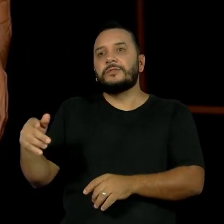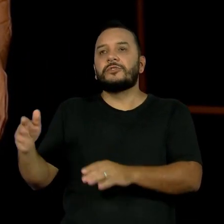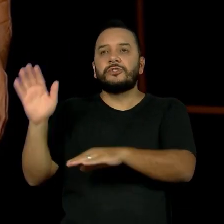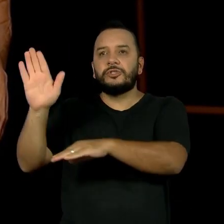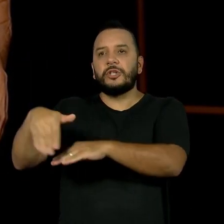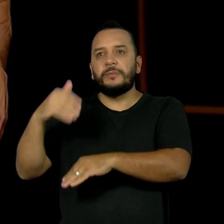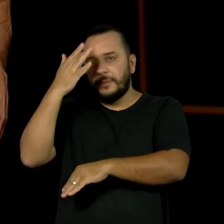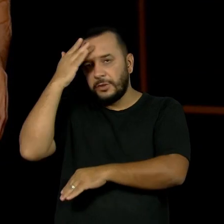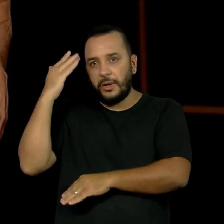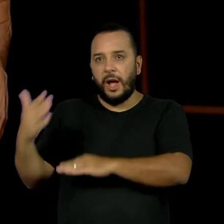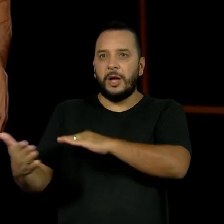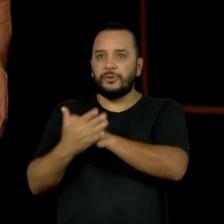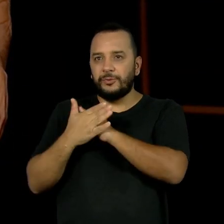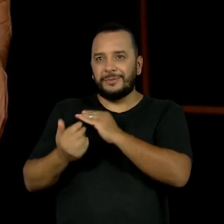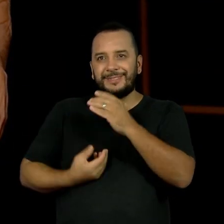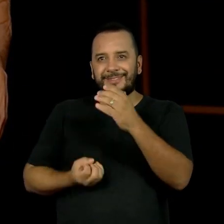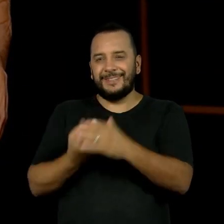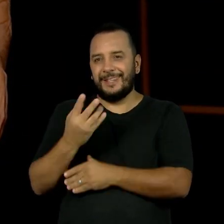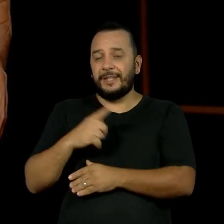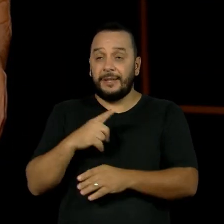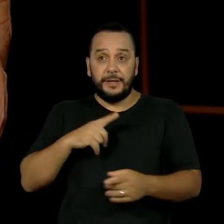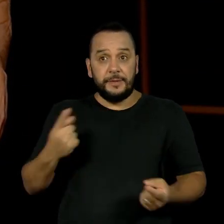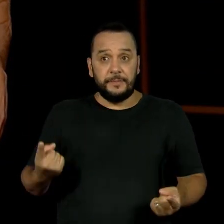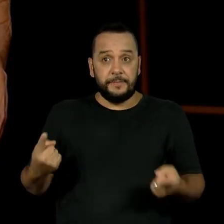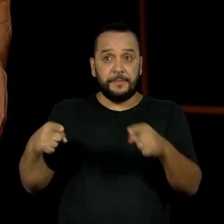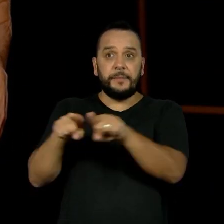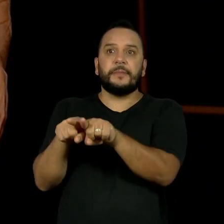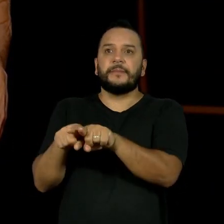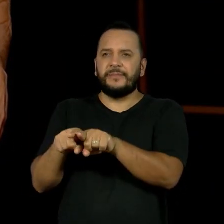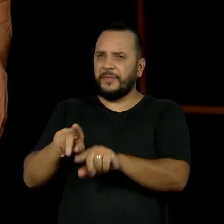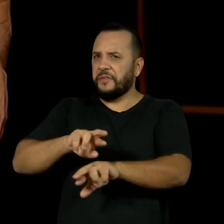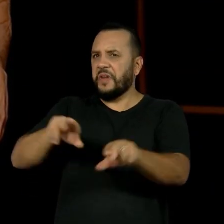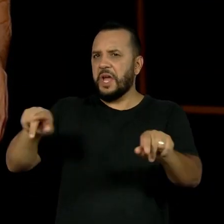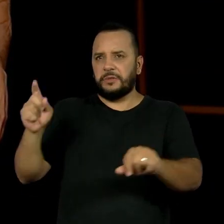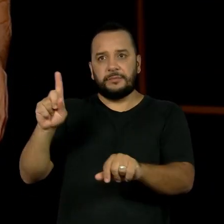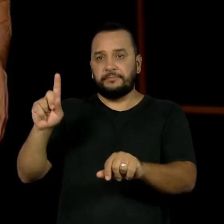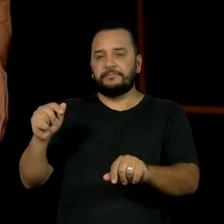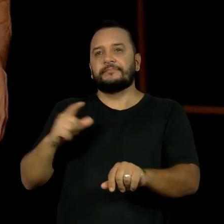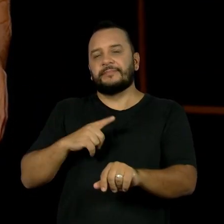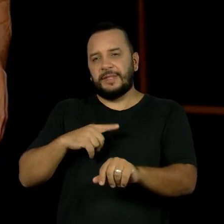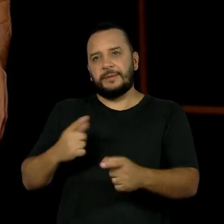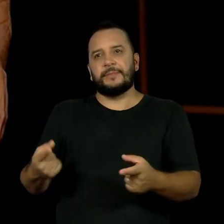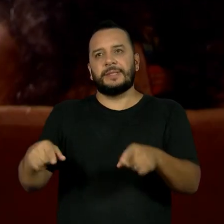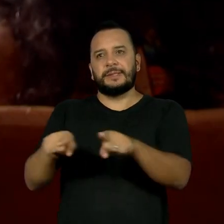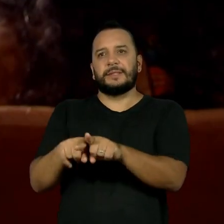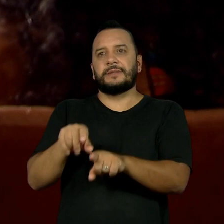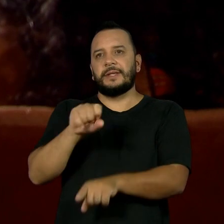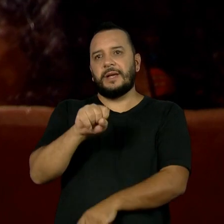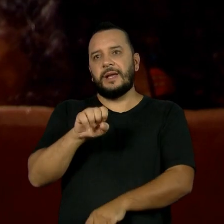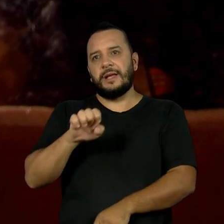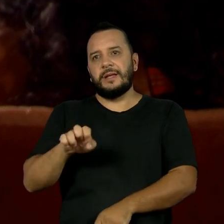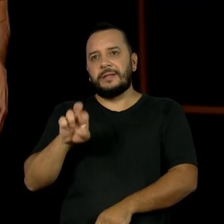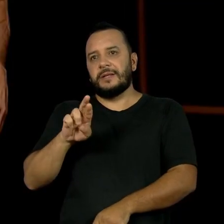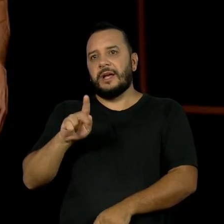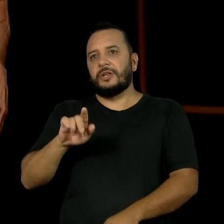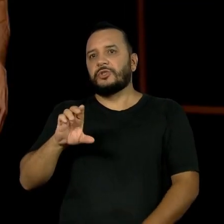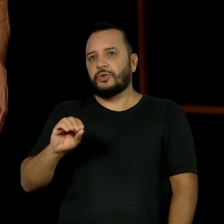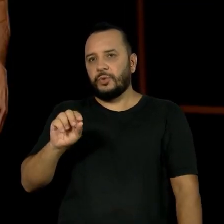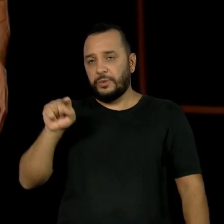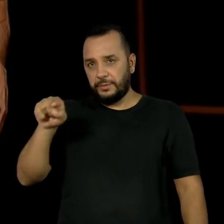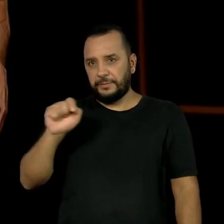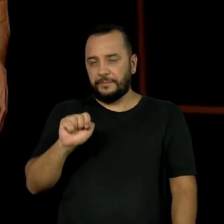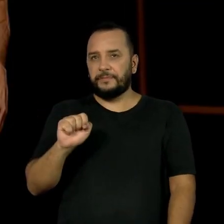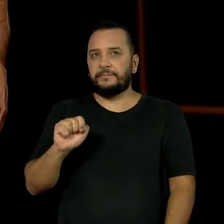materializar. Então, tenho grandes parceiros, não muitos, mas grandes parceiros. O Sérgio é um deles. Eu acho